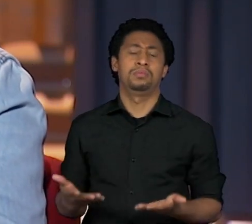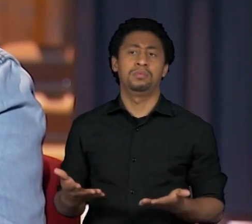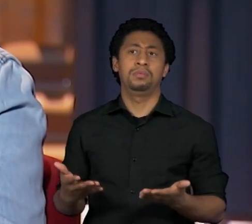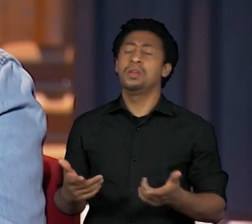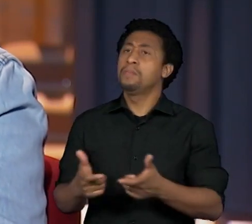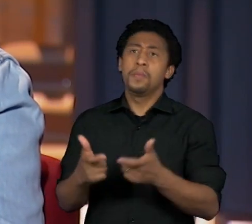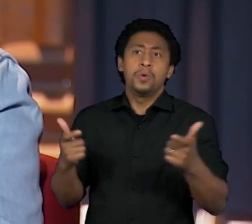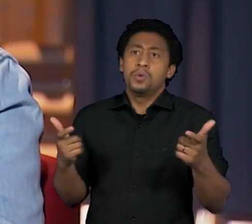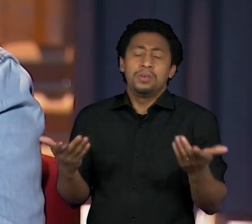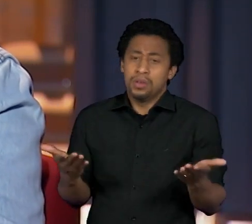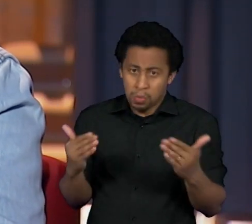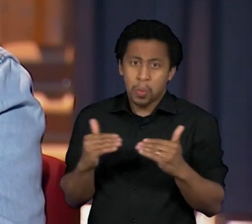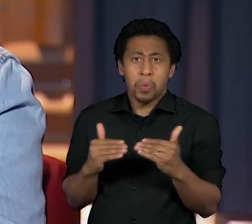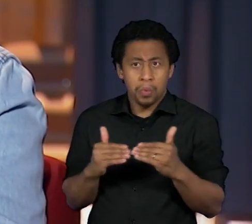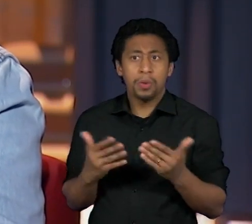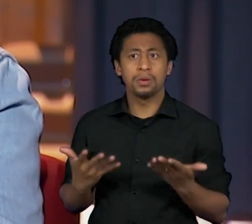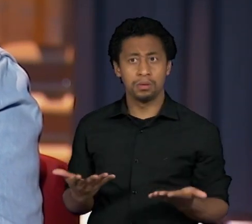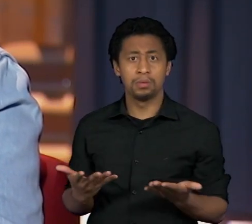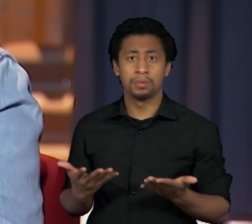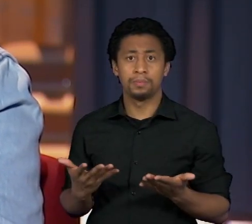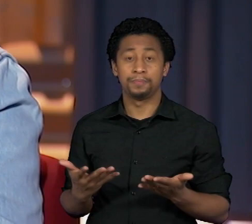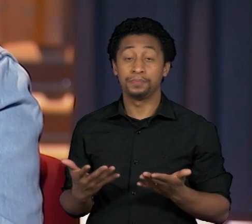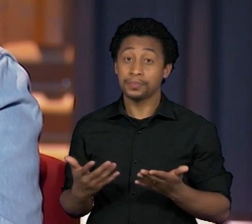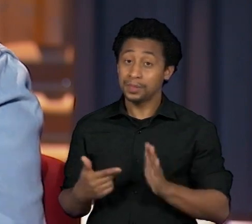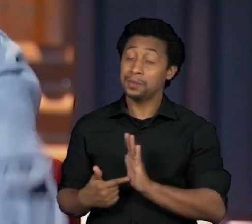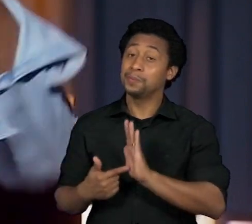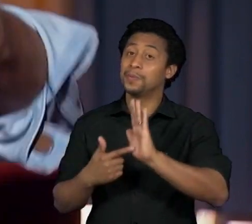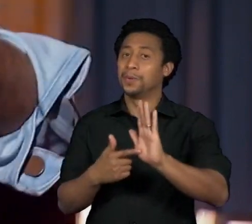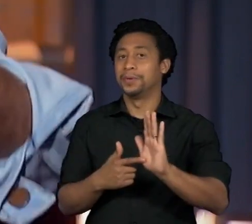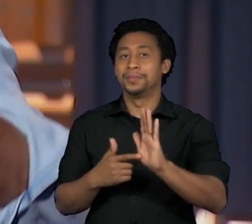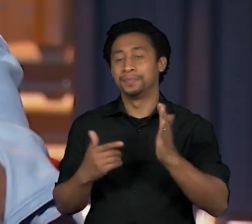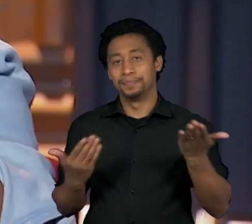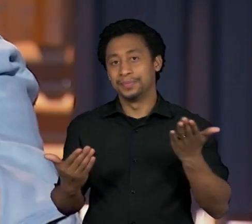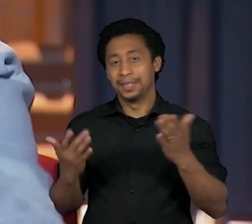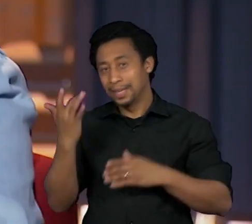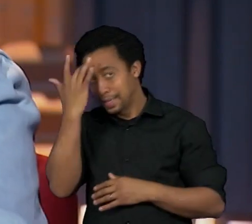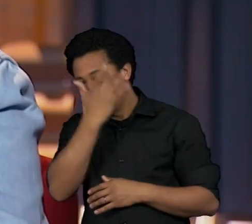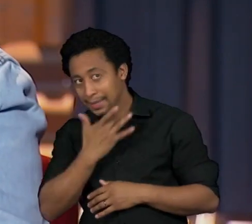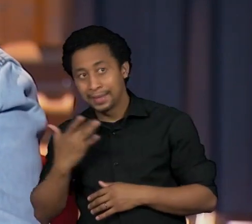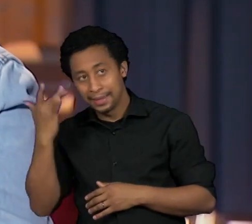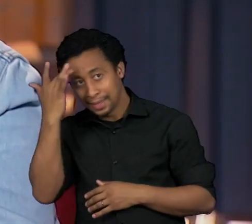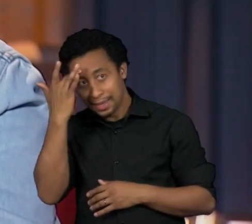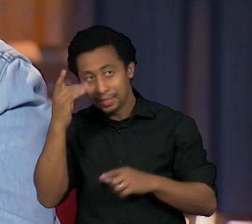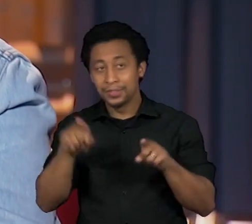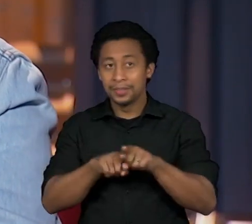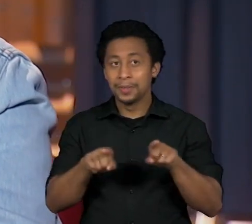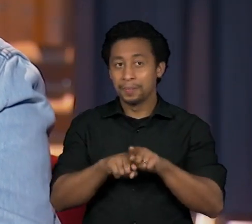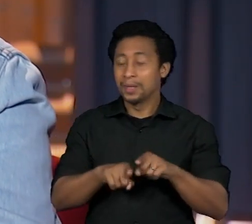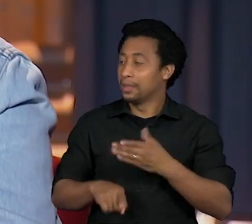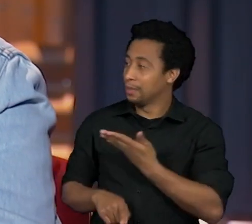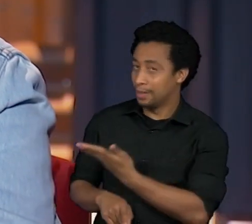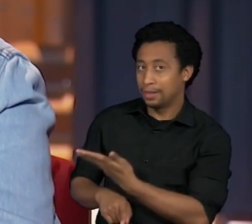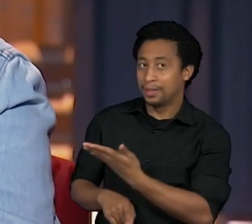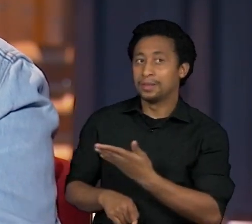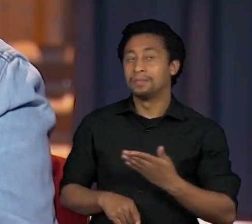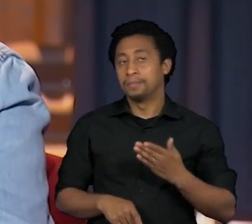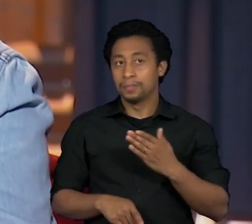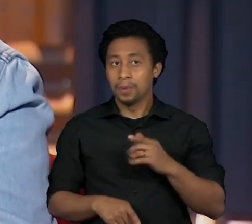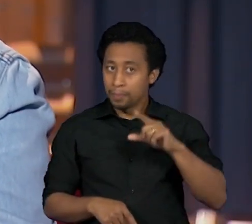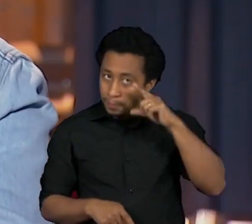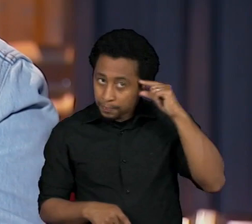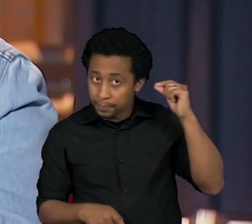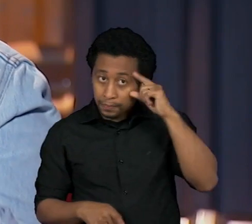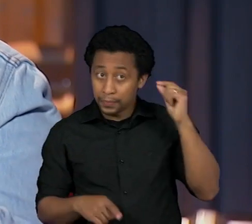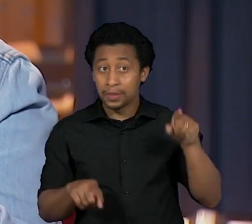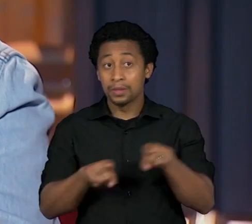Né? Isso consegue colocar na mesma mesa o Haddad e o Márcio França, isso consegue colocar na mesma mesa a Sônia